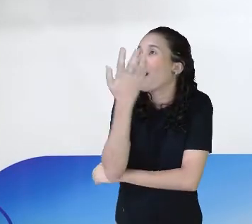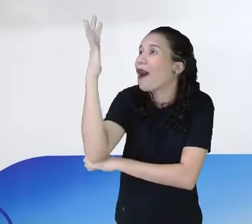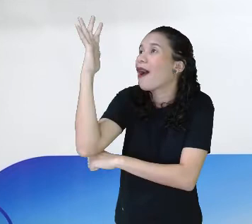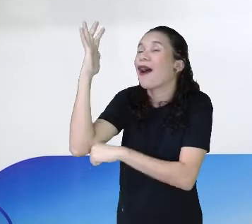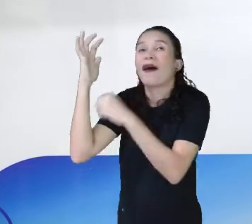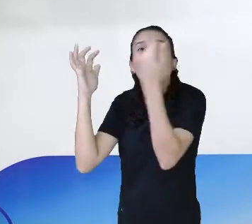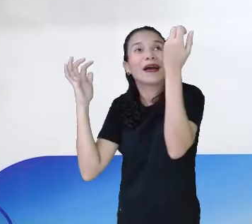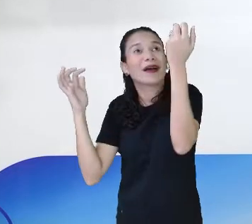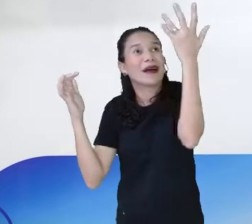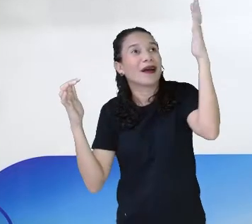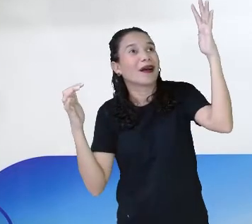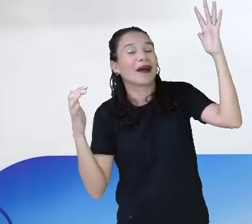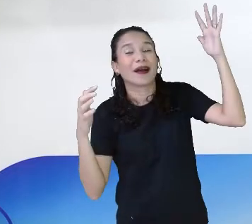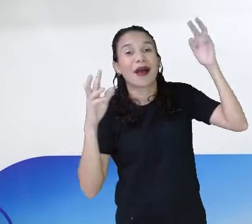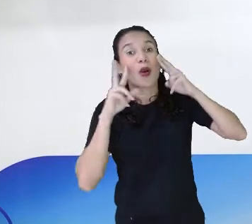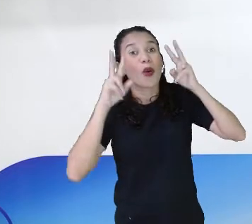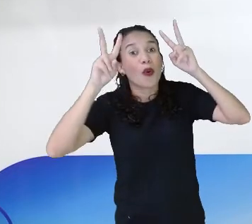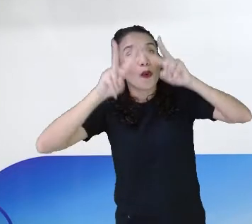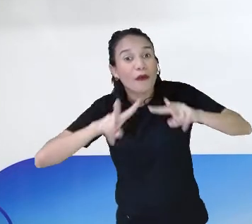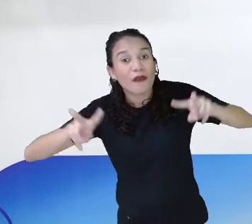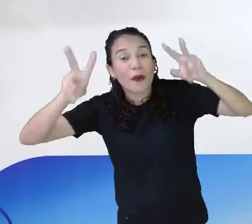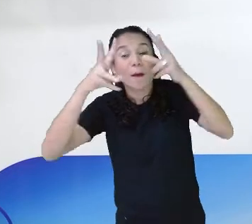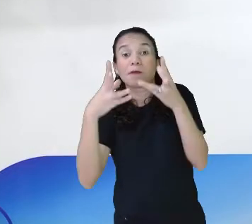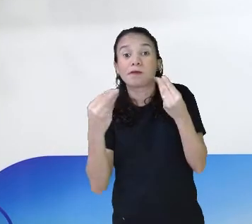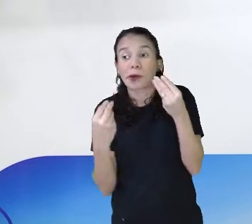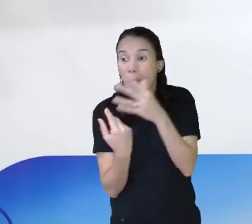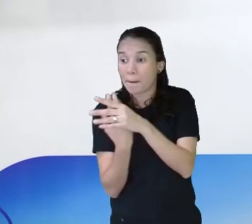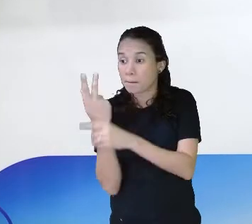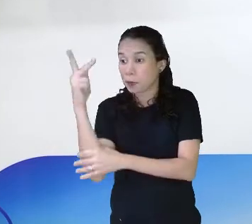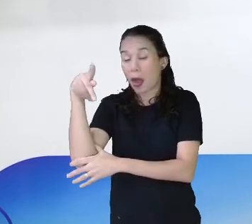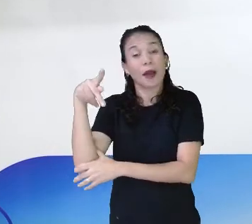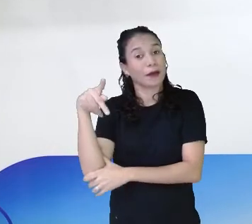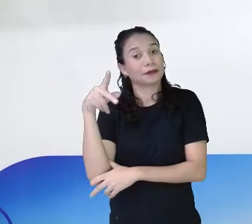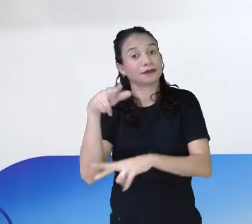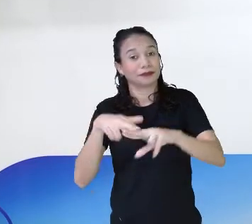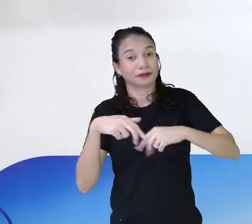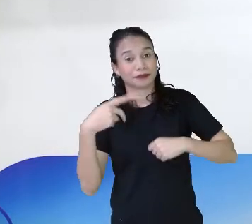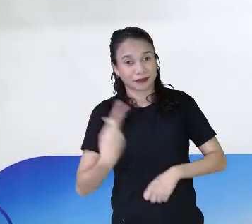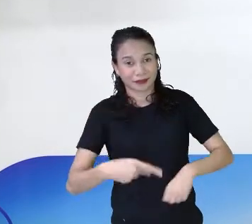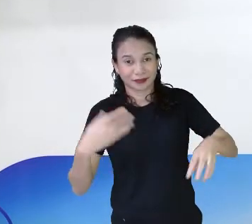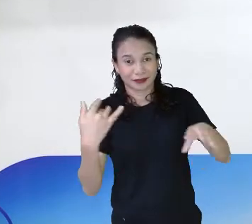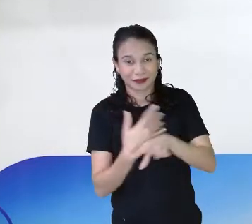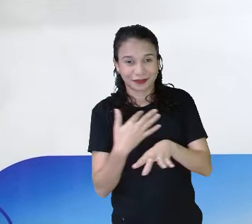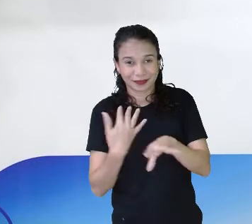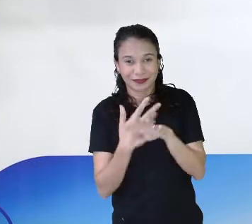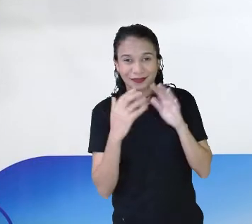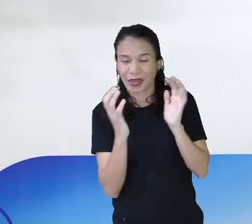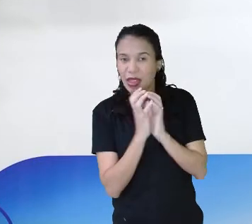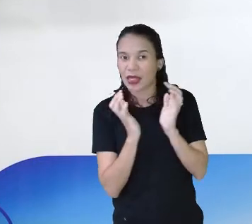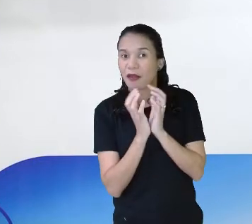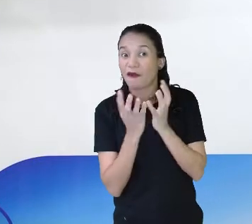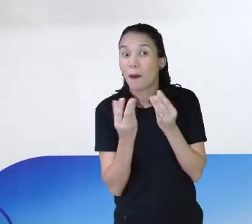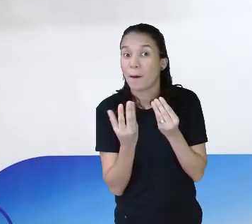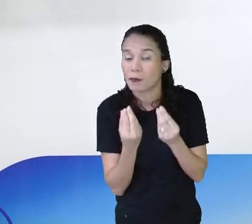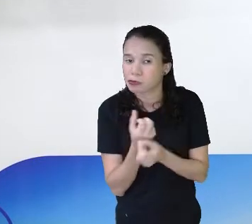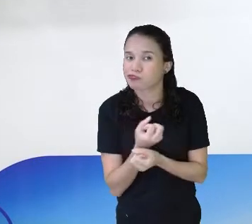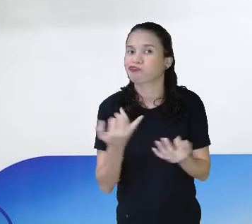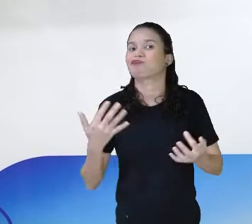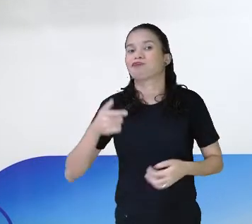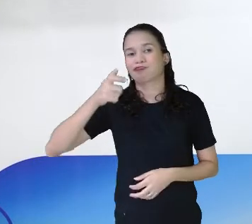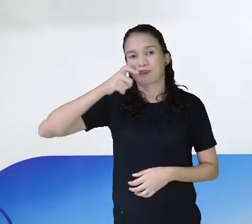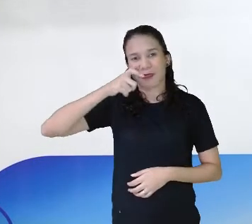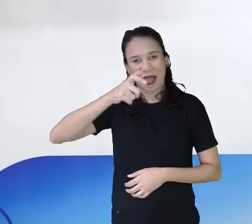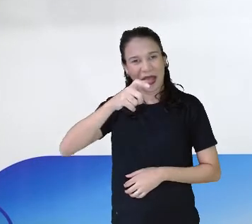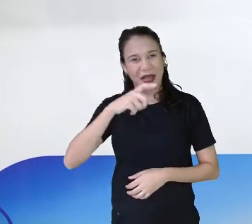a flora, tem muitas espécies de vegetais. Então, a cidade de Recife é uma cidade que tem muita coisa interessante para